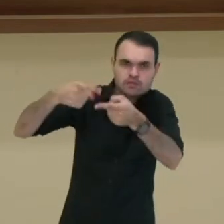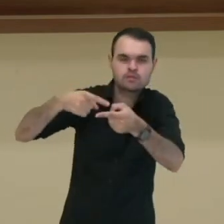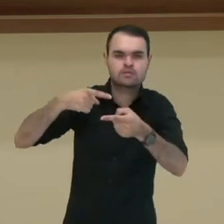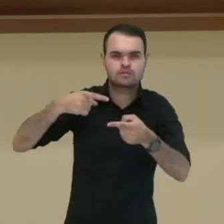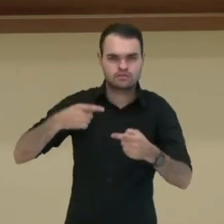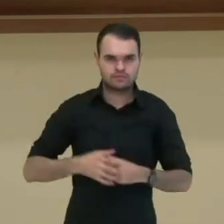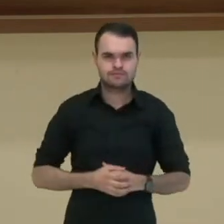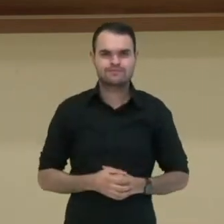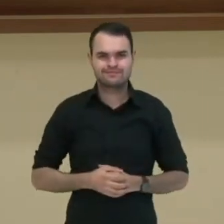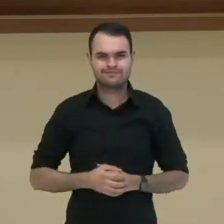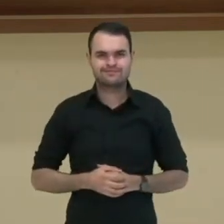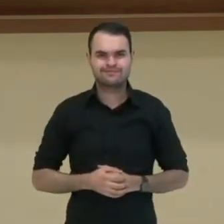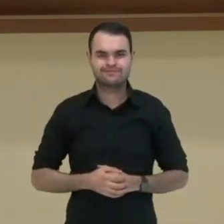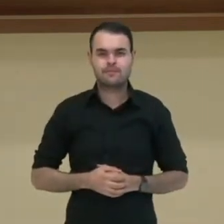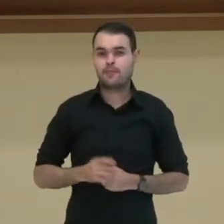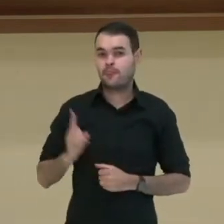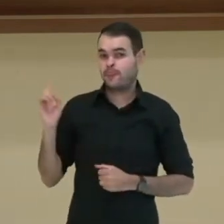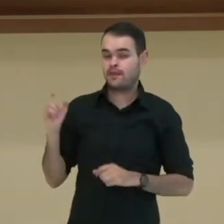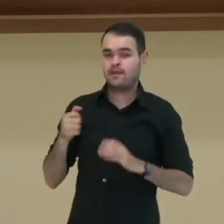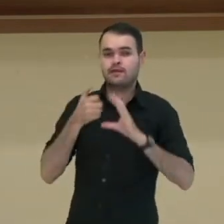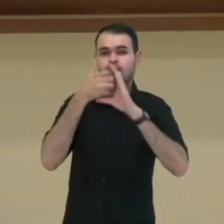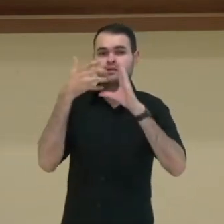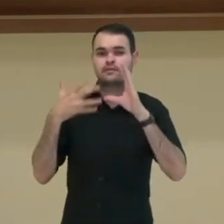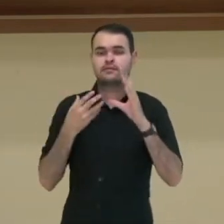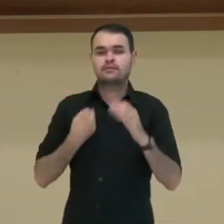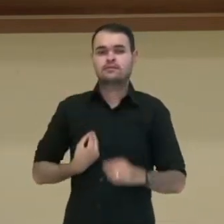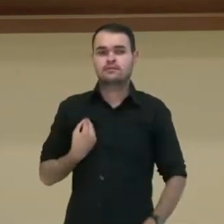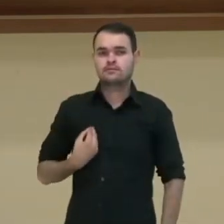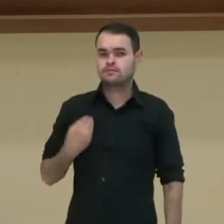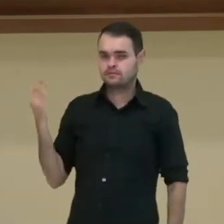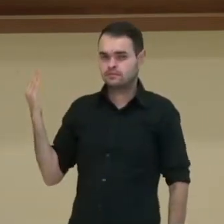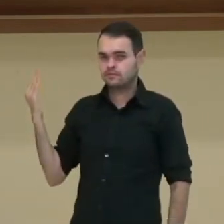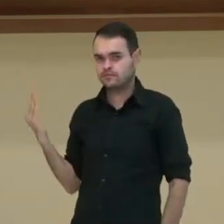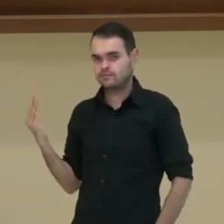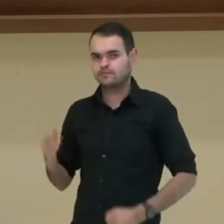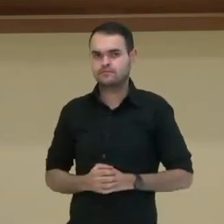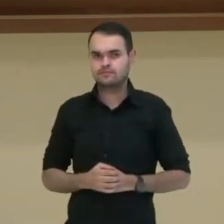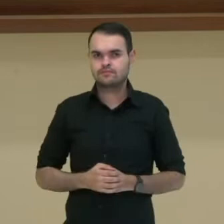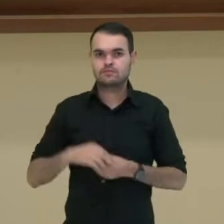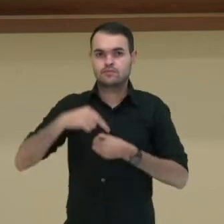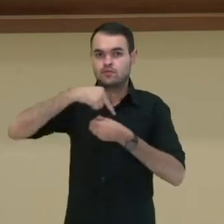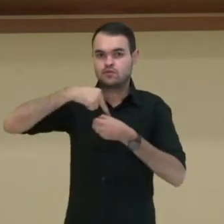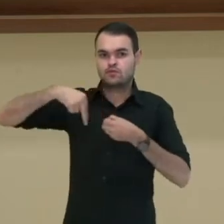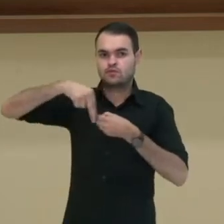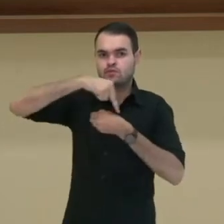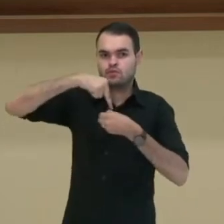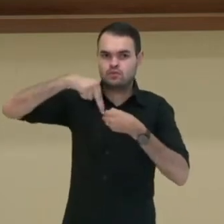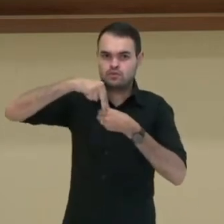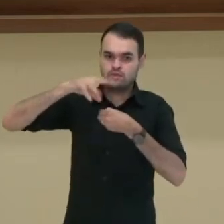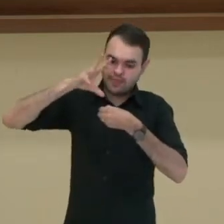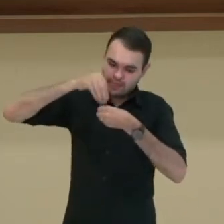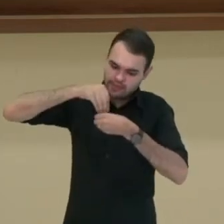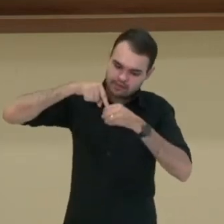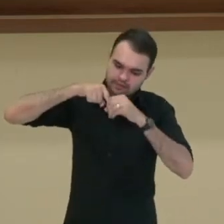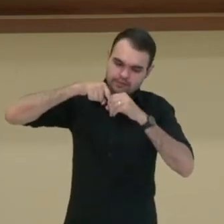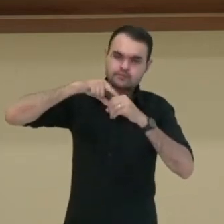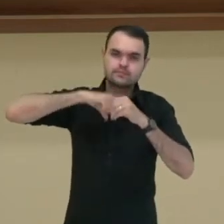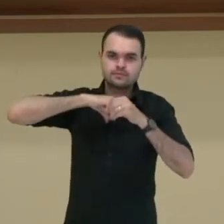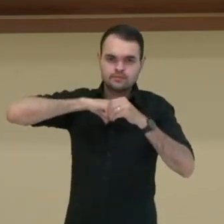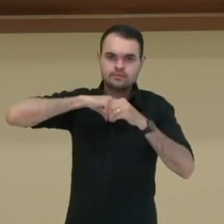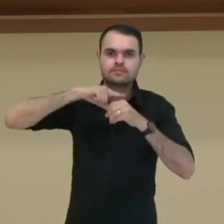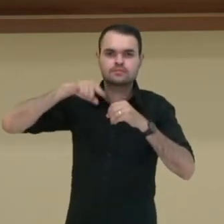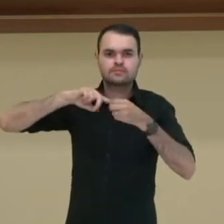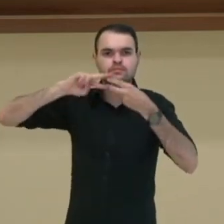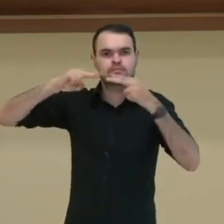hereditariedade. Então é essa característica que está presente aqui, ó. Tá vendo? Núcleo envolvendo o material genético